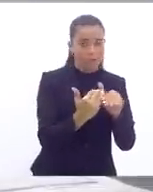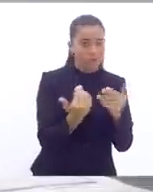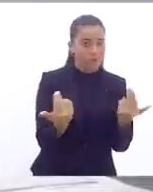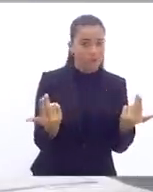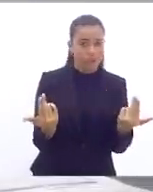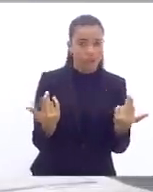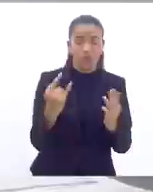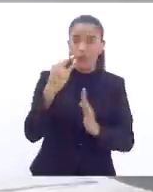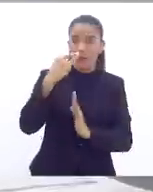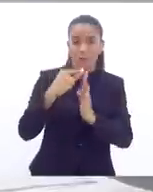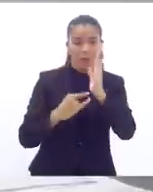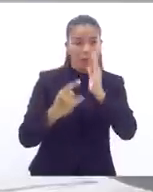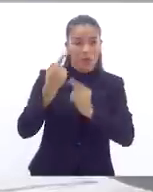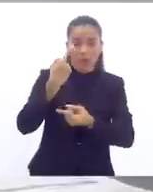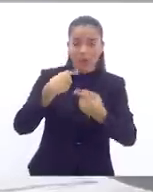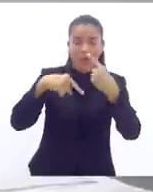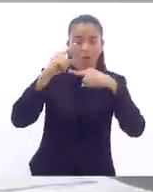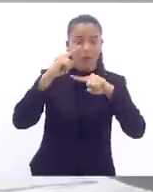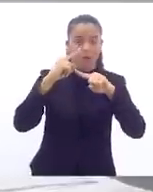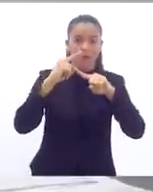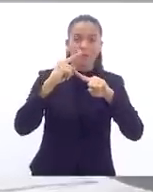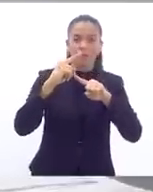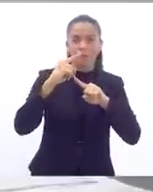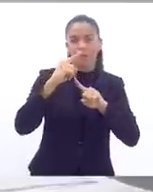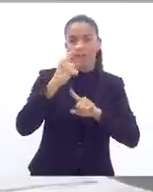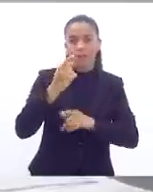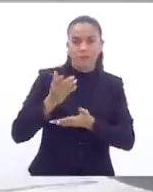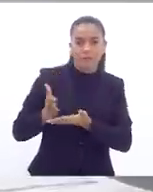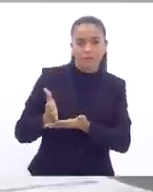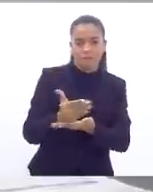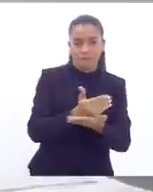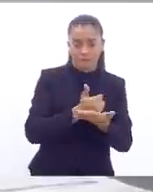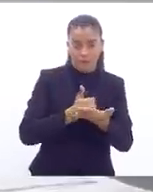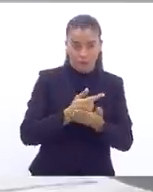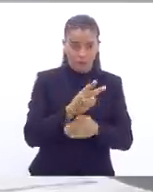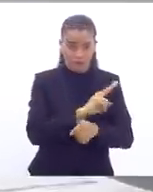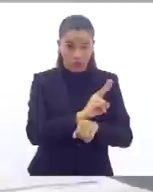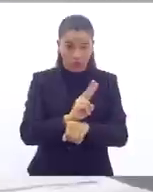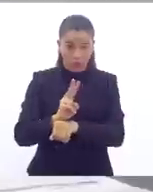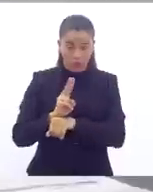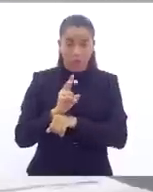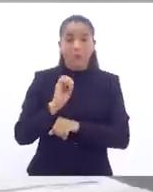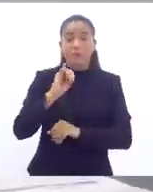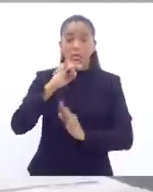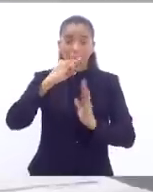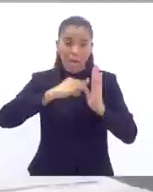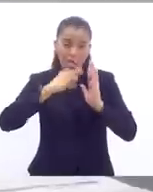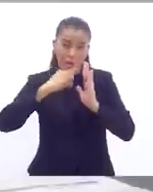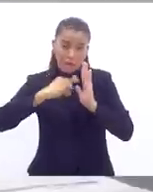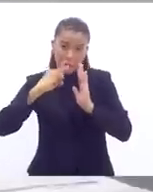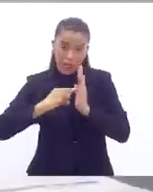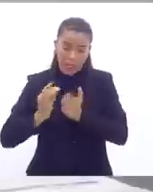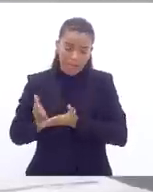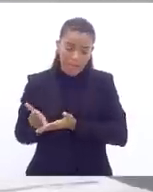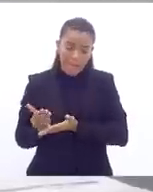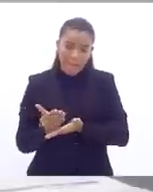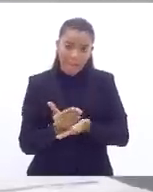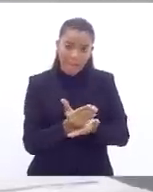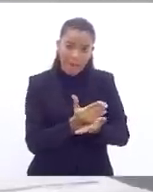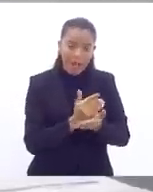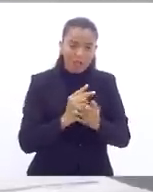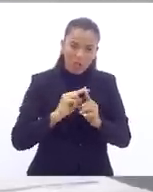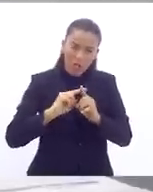regime de recuperação fiscal e Eu verifiquei se as receitas tributárias tinham